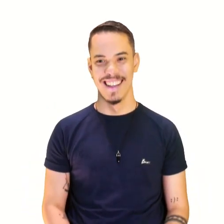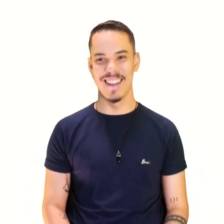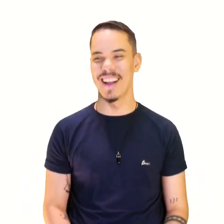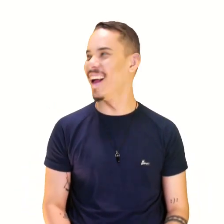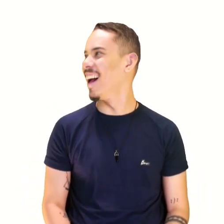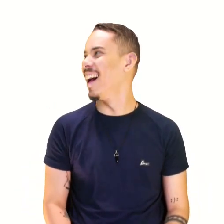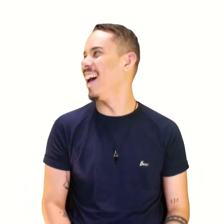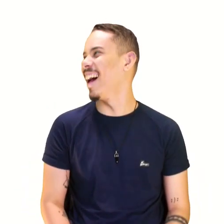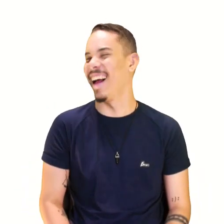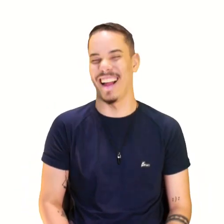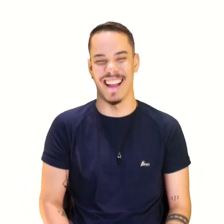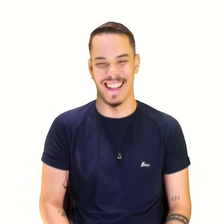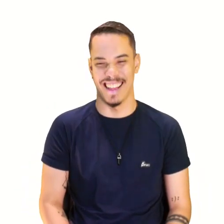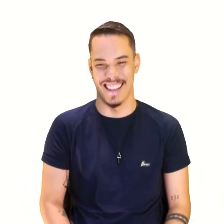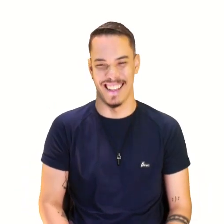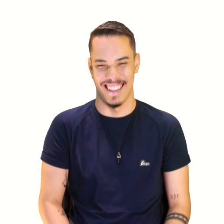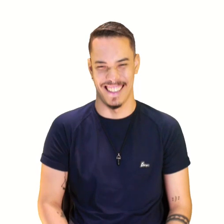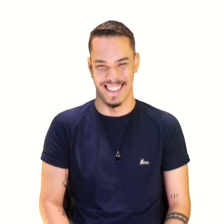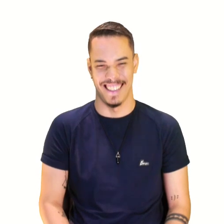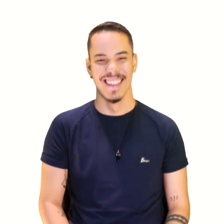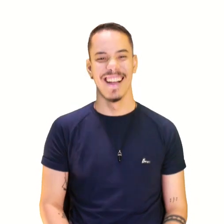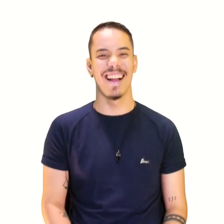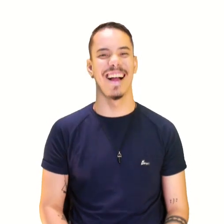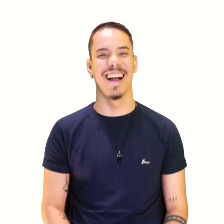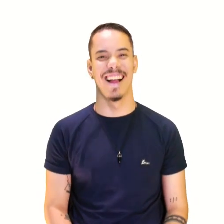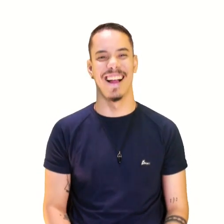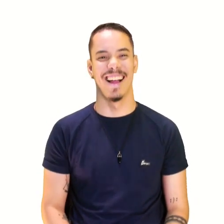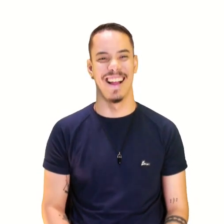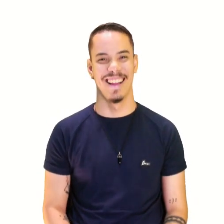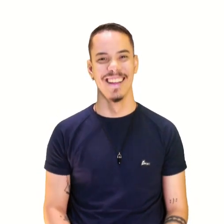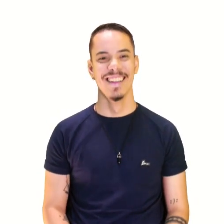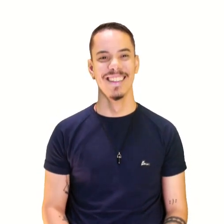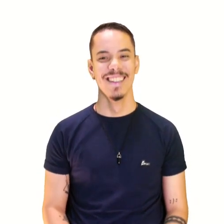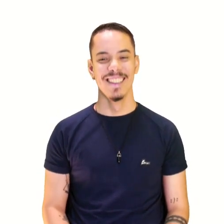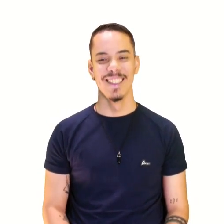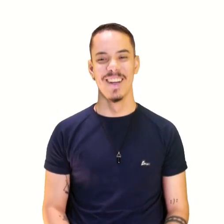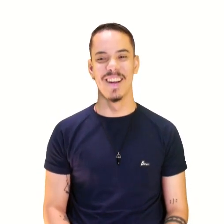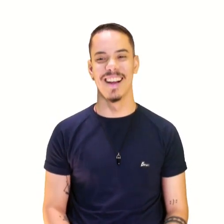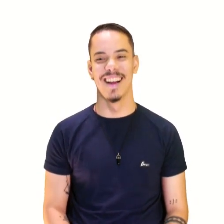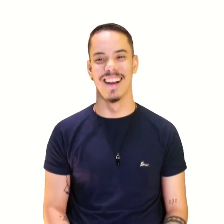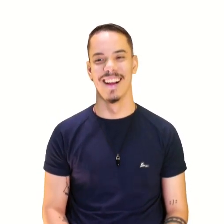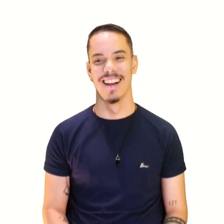criança também. Cheguei gatinhando.